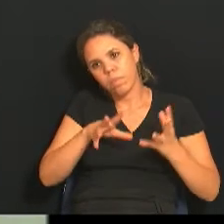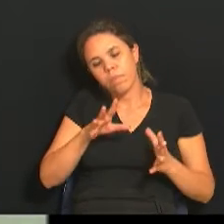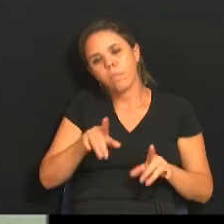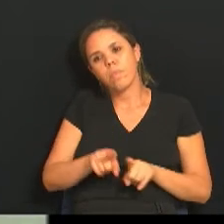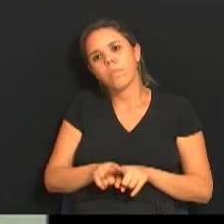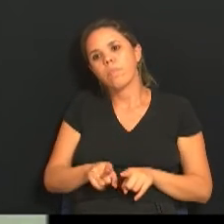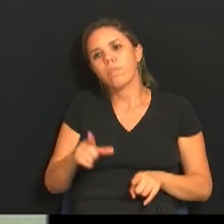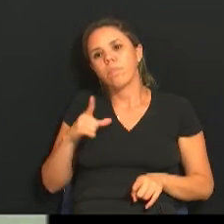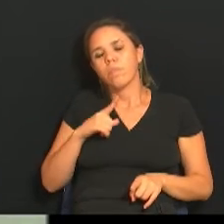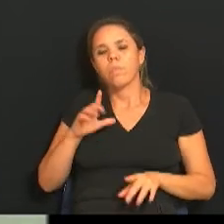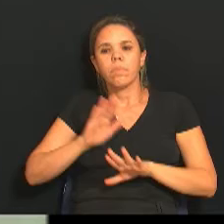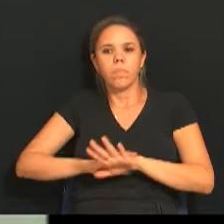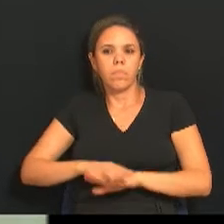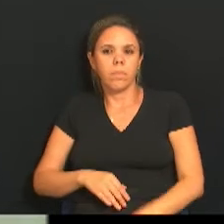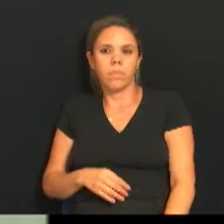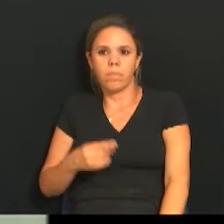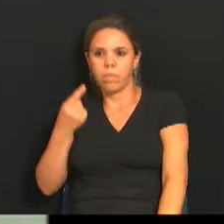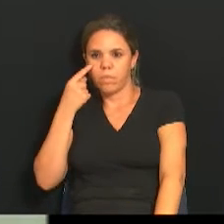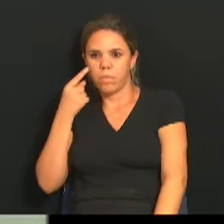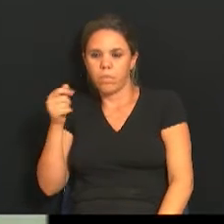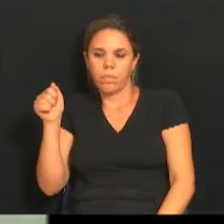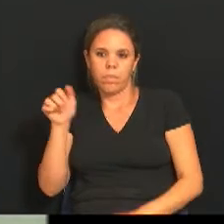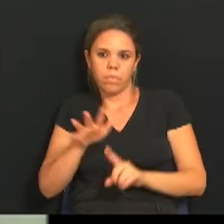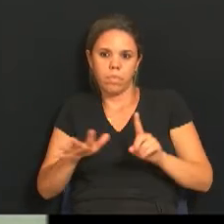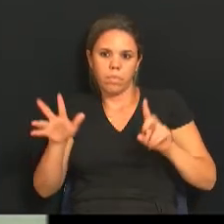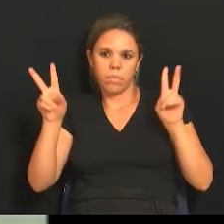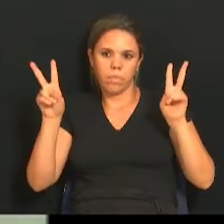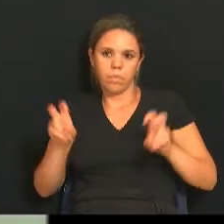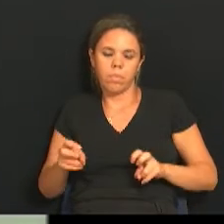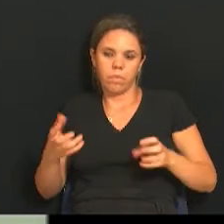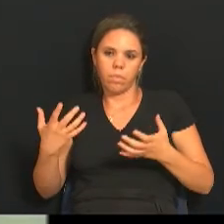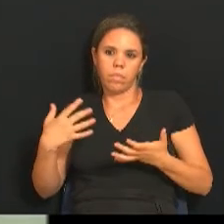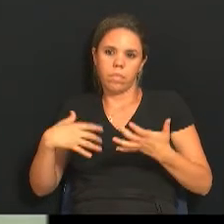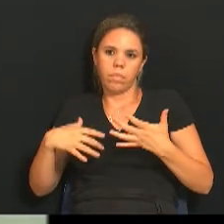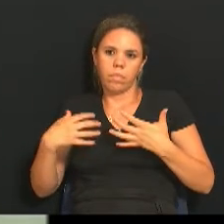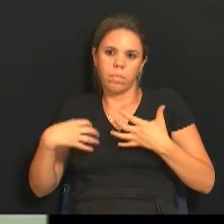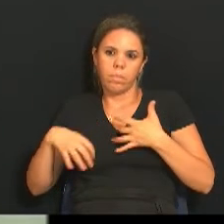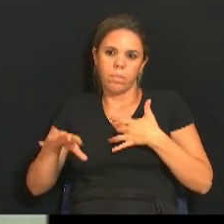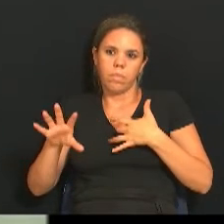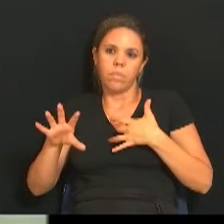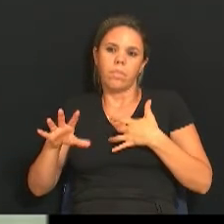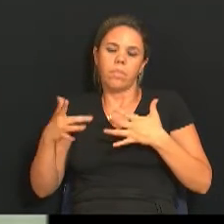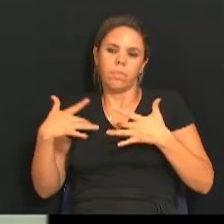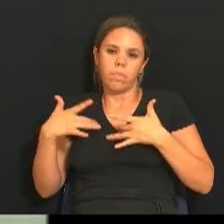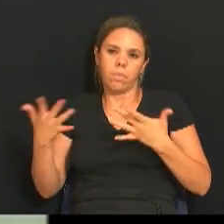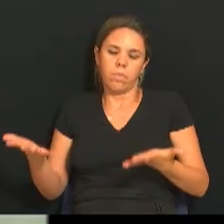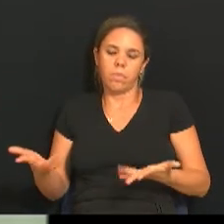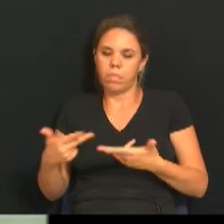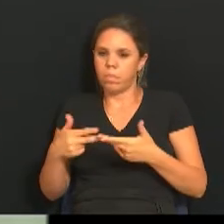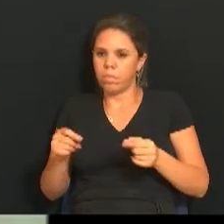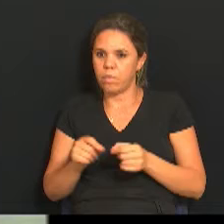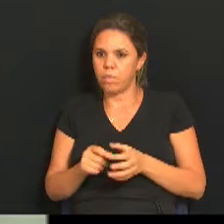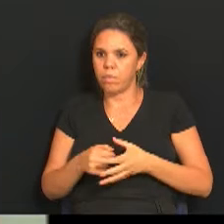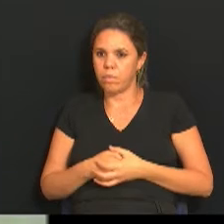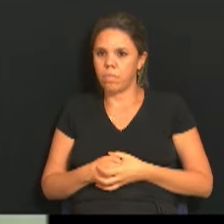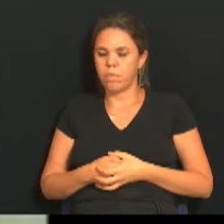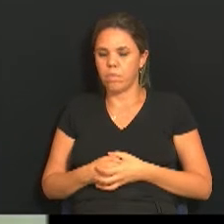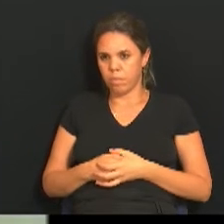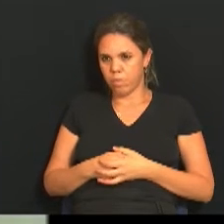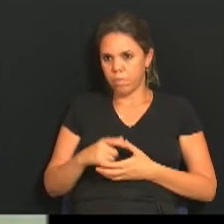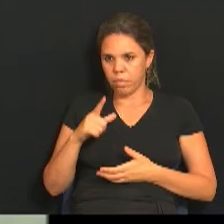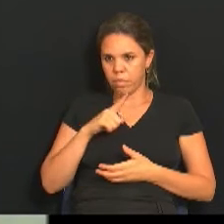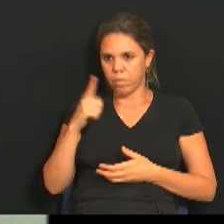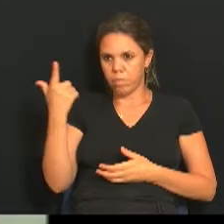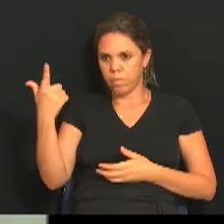um lado que a gente olha a sociedade com a questão da solidariedade, né, fazendo a doação e tudo mais, a gente também tem o